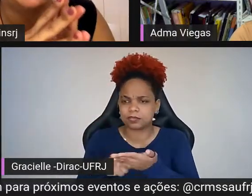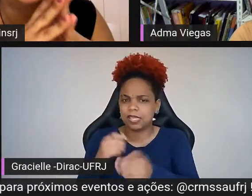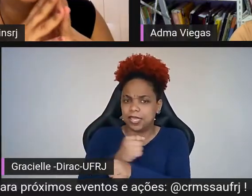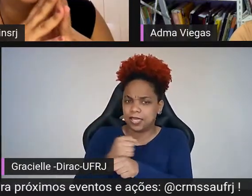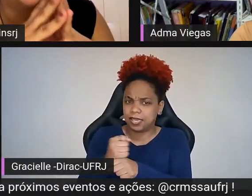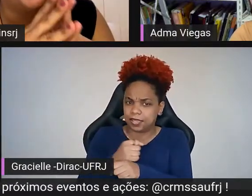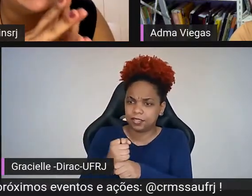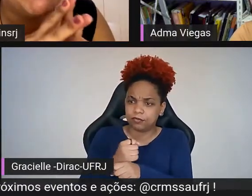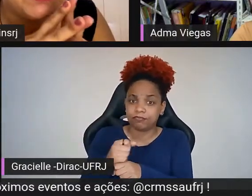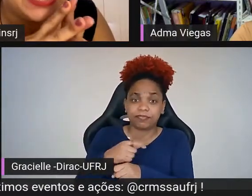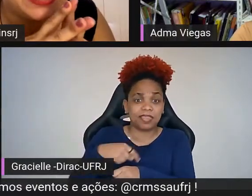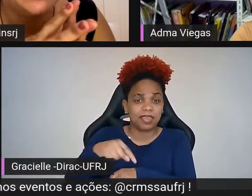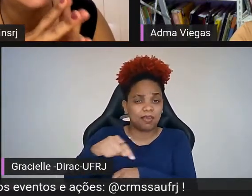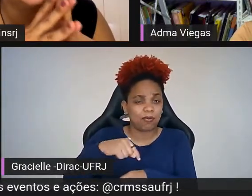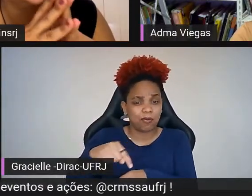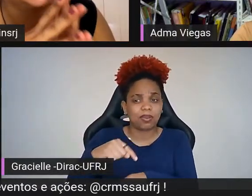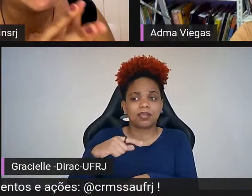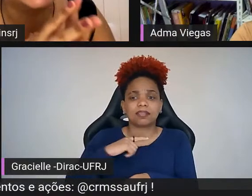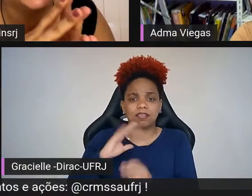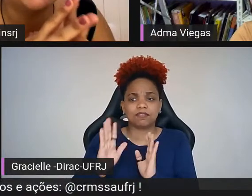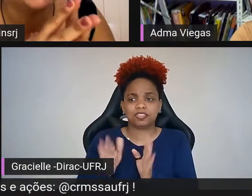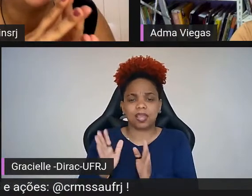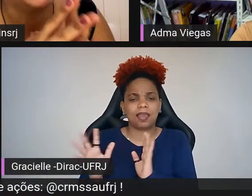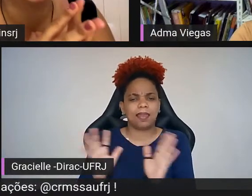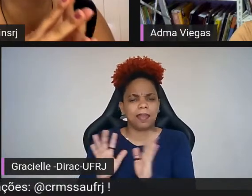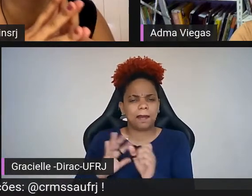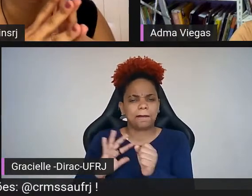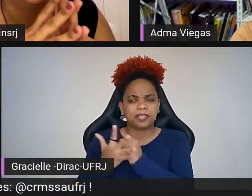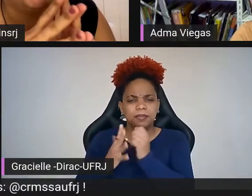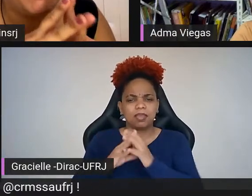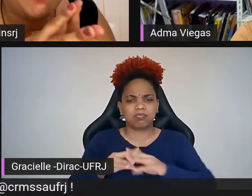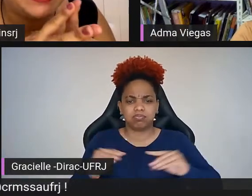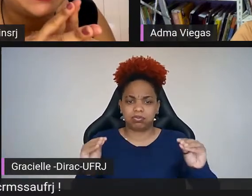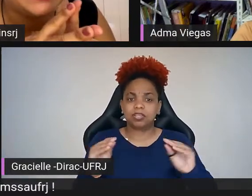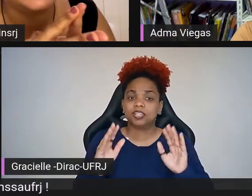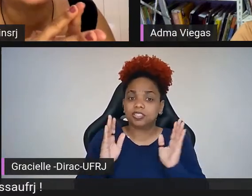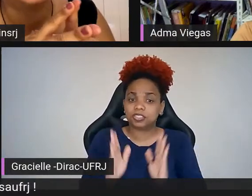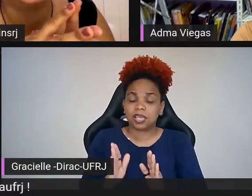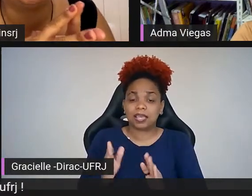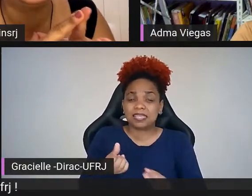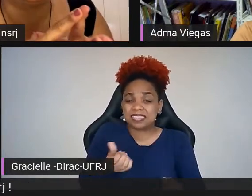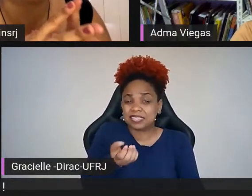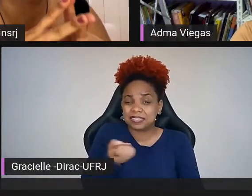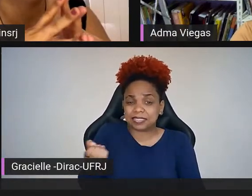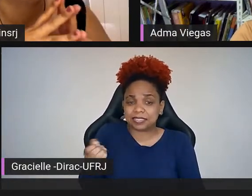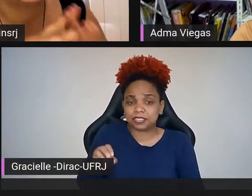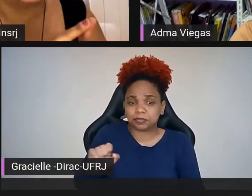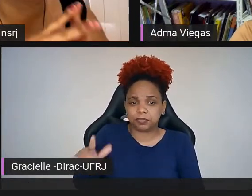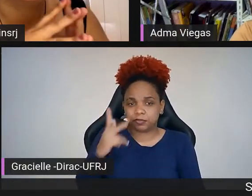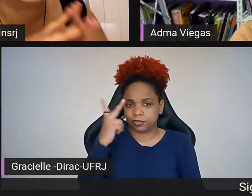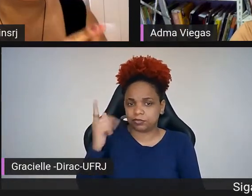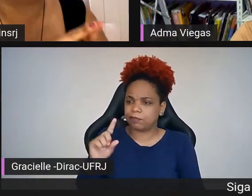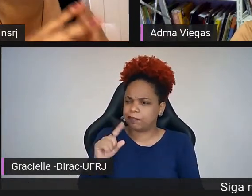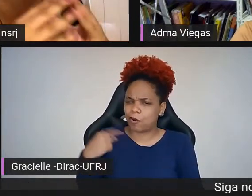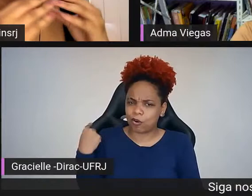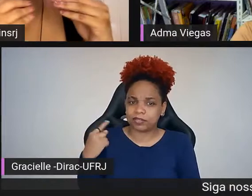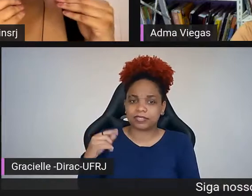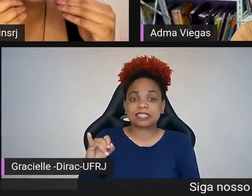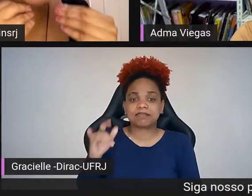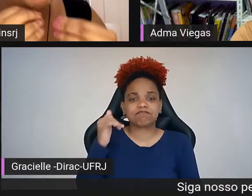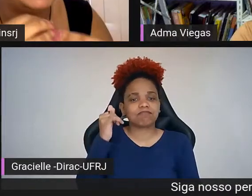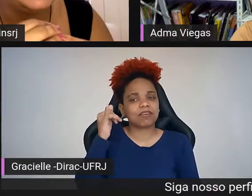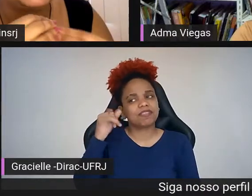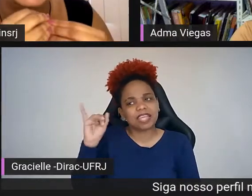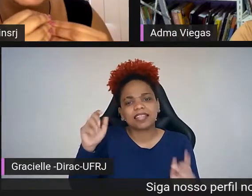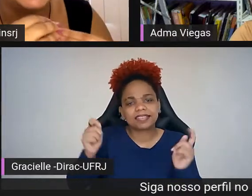fundamental, gente. Passamos por uma pandemia, 600 mil pessoas mortas, assim, que poderia ter sido evitado com a vacina se